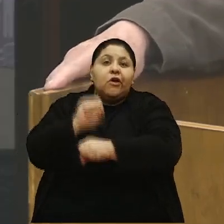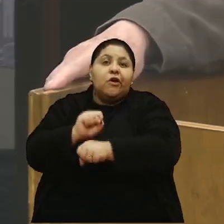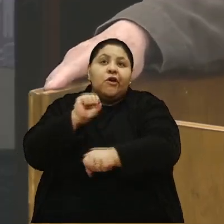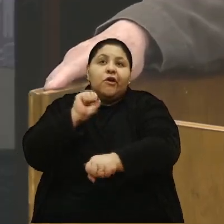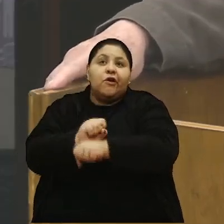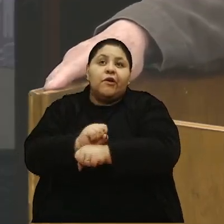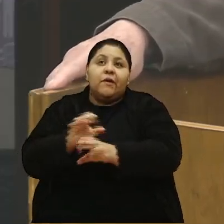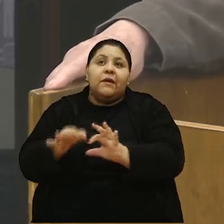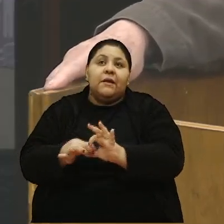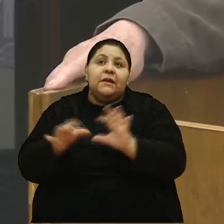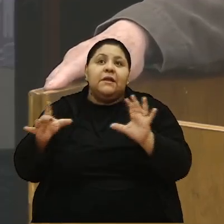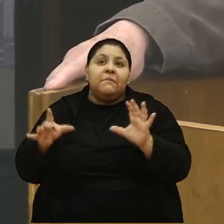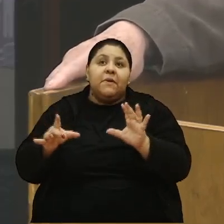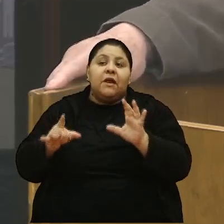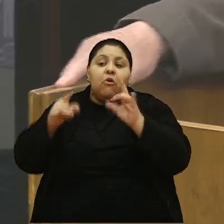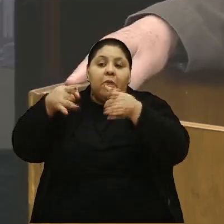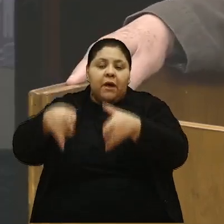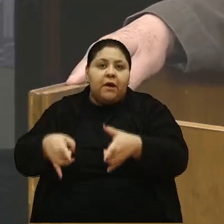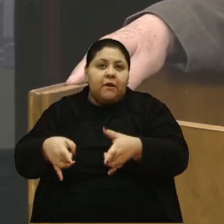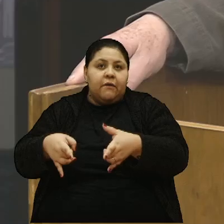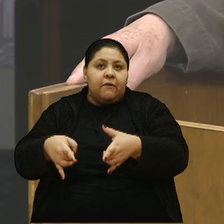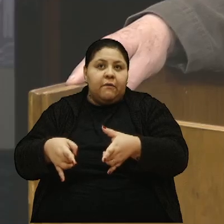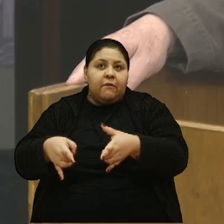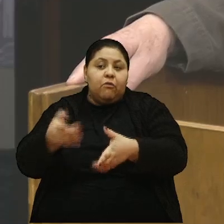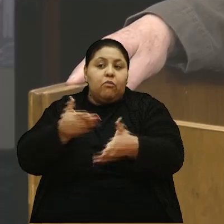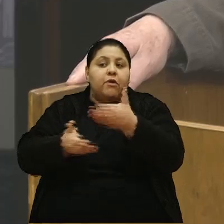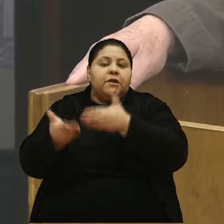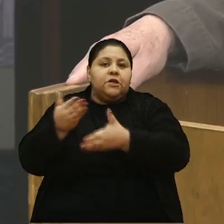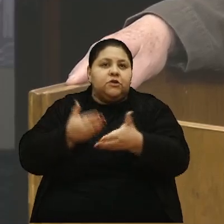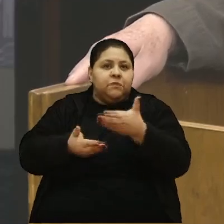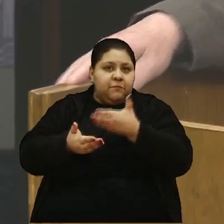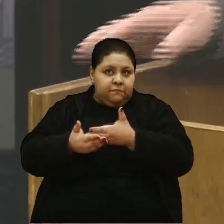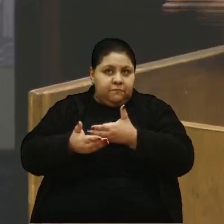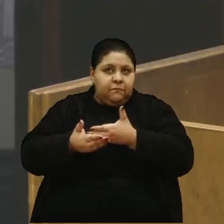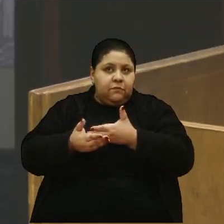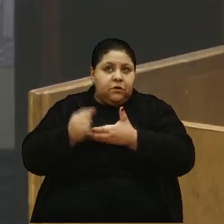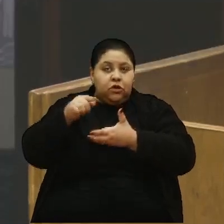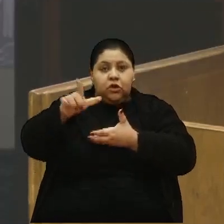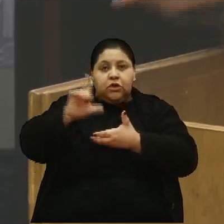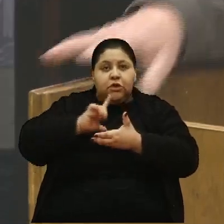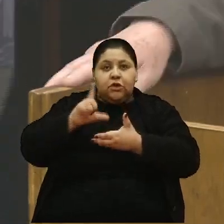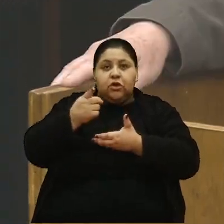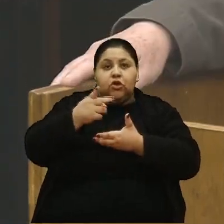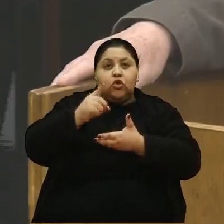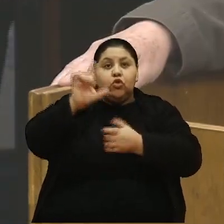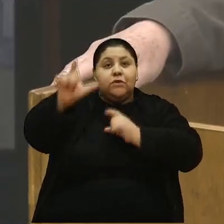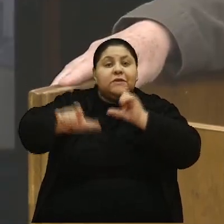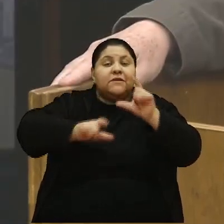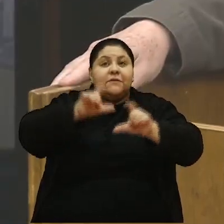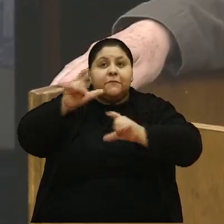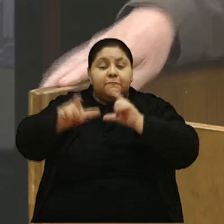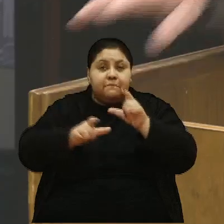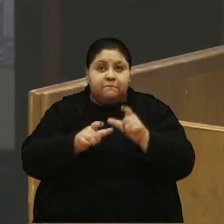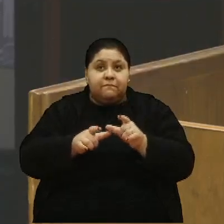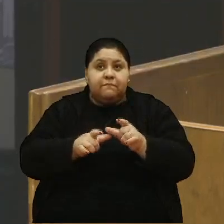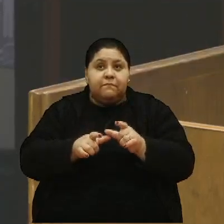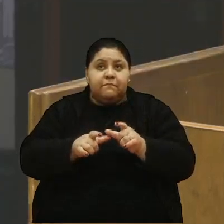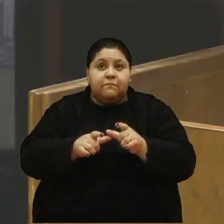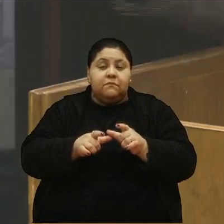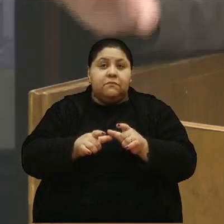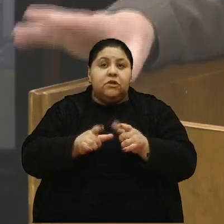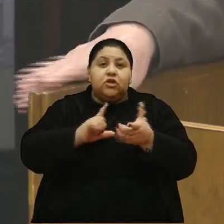uma cama para a questão do atendimento. E tu tem ali 12 pessoas com os quadros